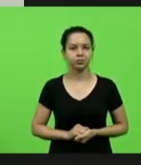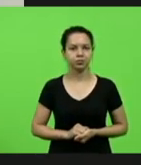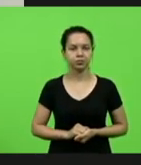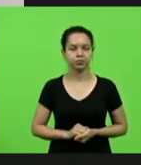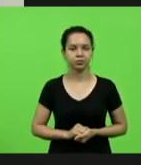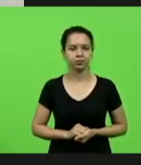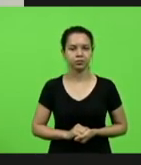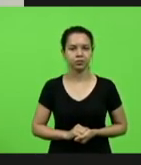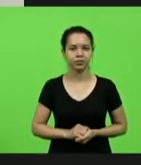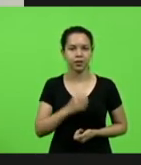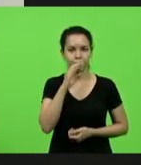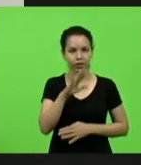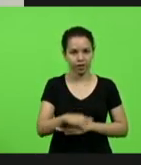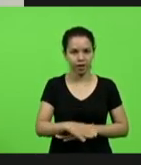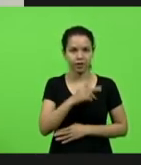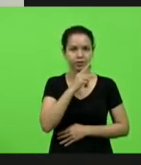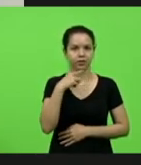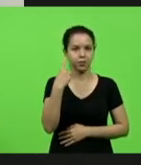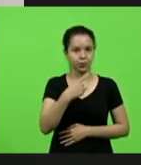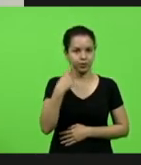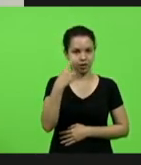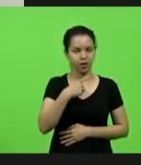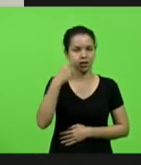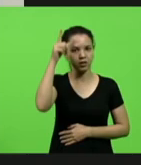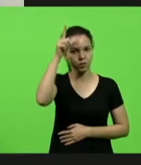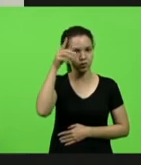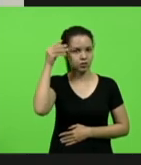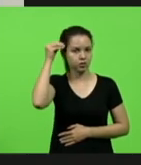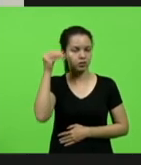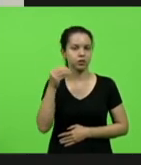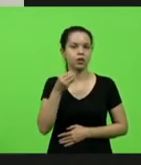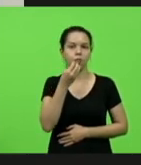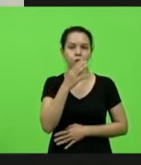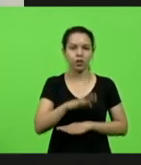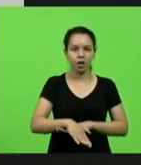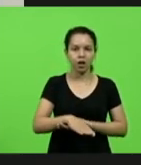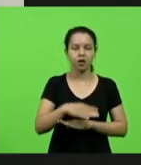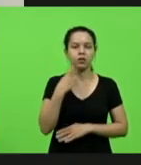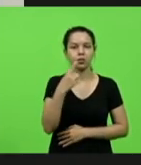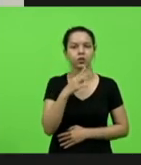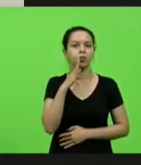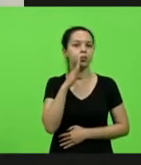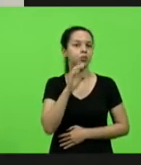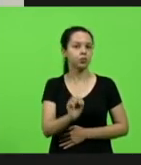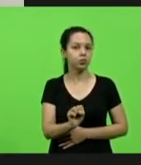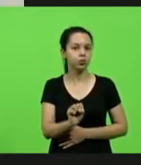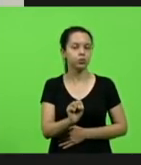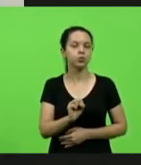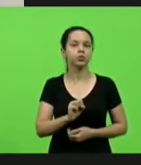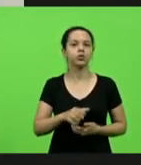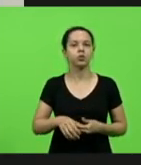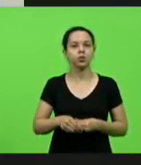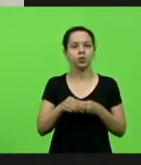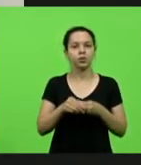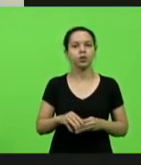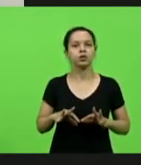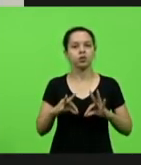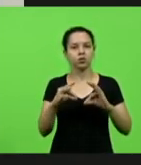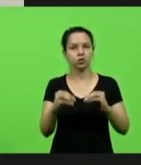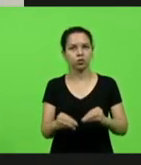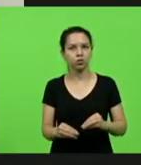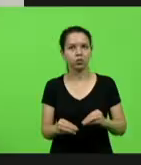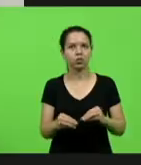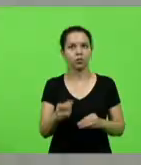Boa tarde, deputada Luciane. Boa tarde, deputado Bruno. Cumprimento a todos que aqui